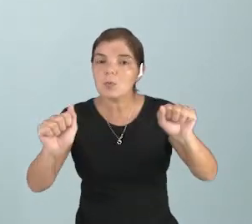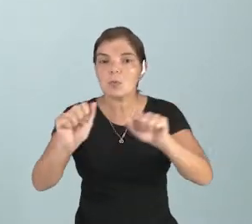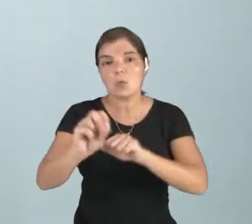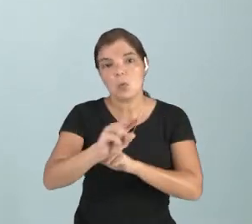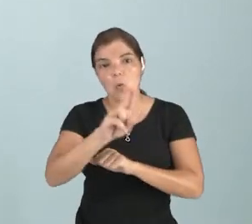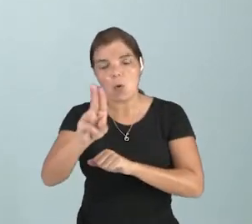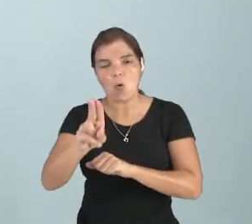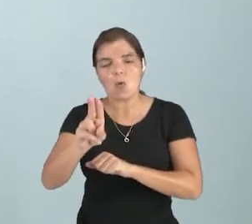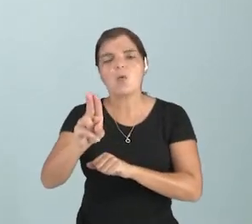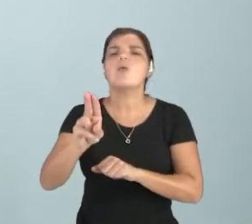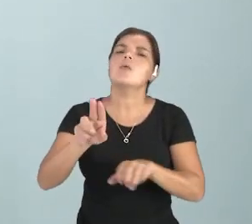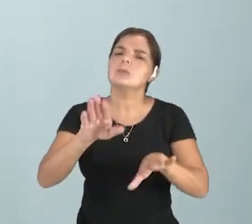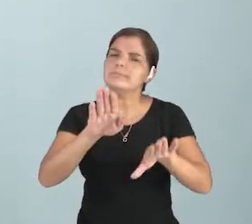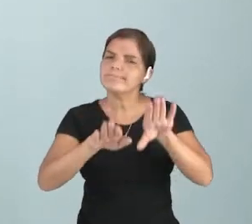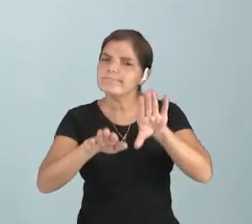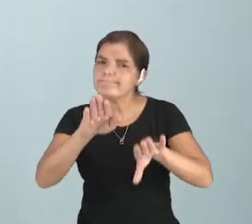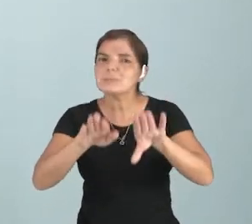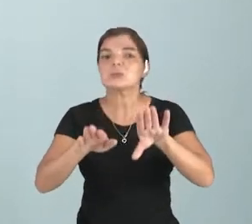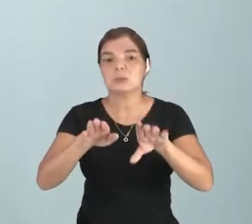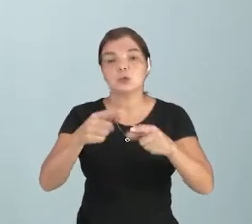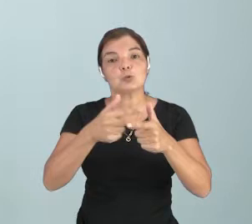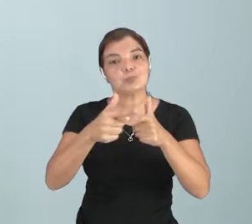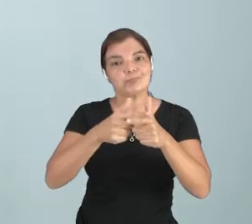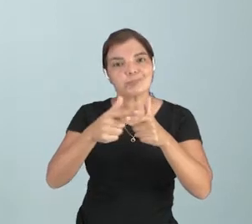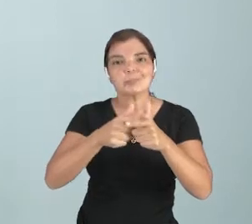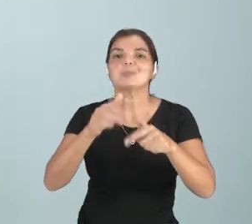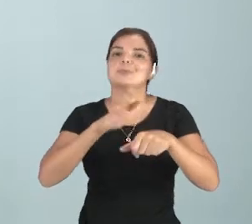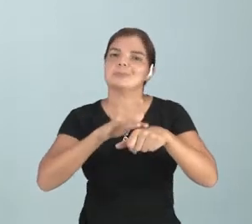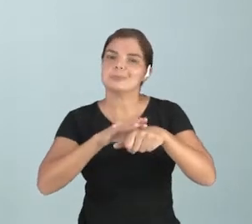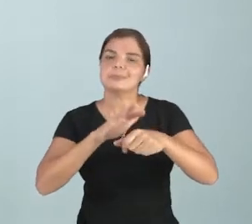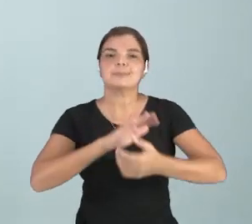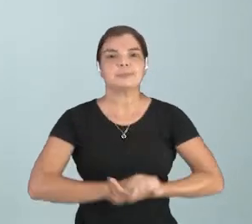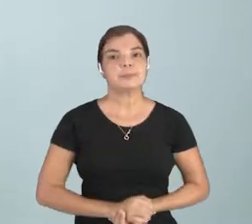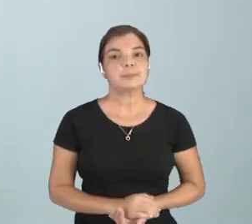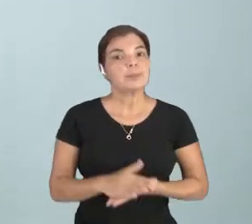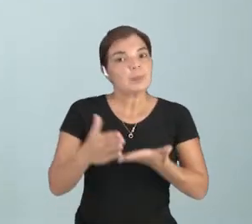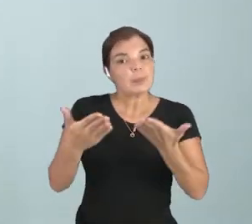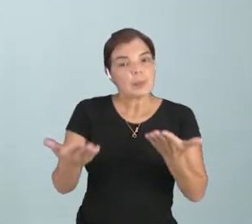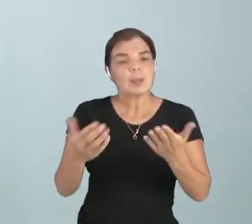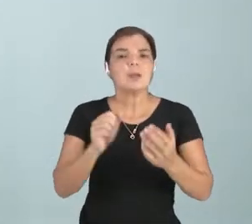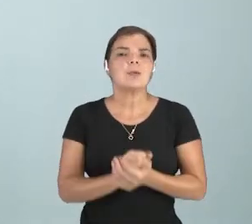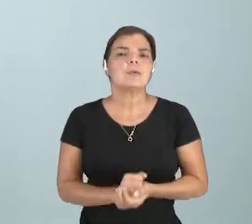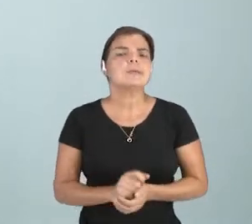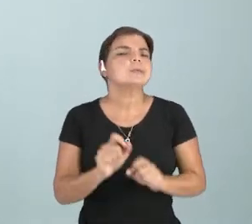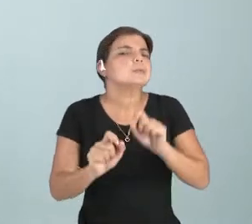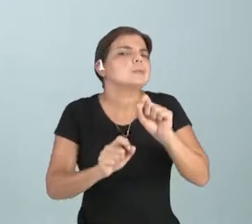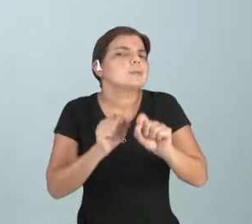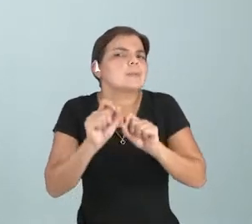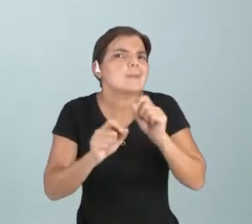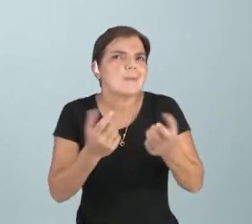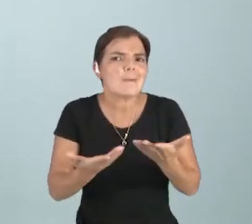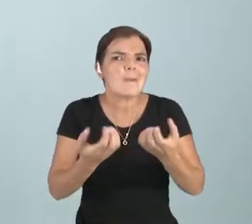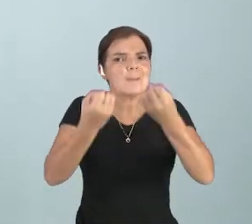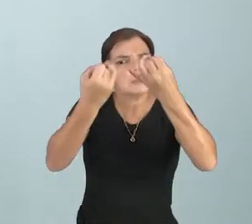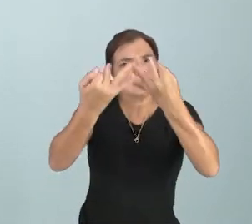ou amenizar as sequelas dela, tá, pessoal? Então, no que consiste esse